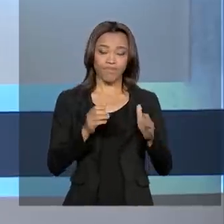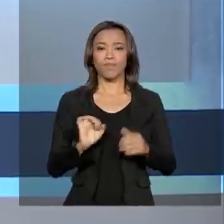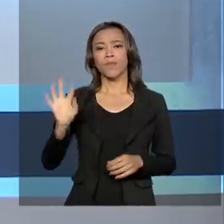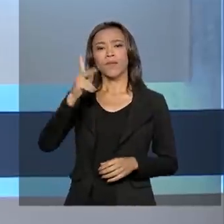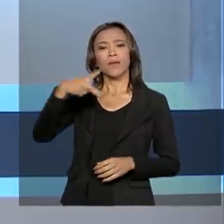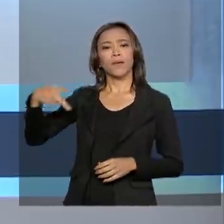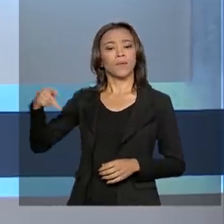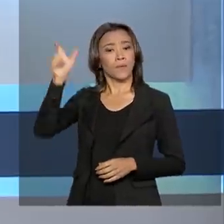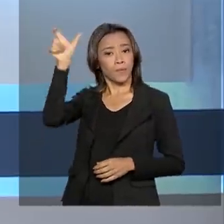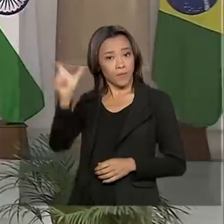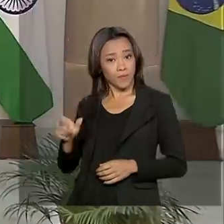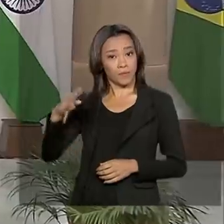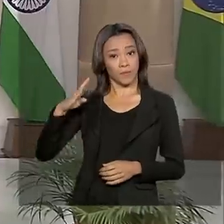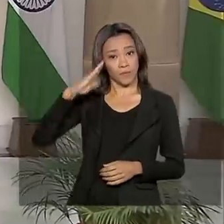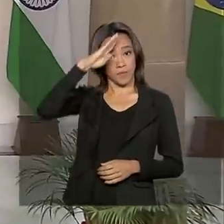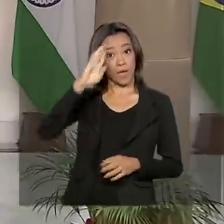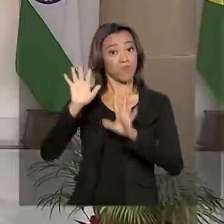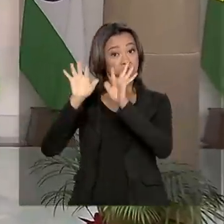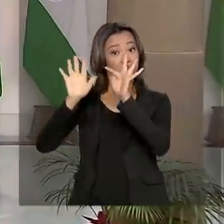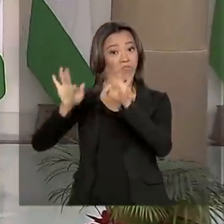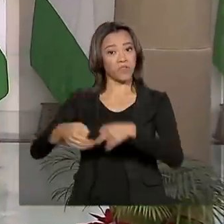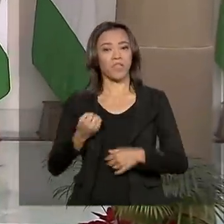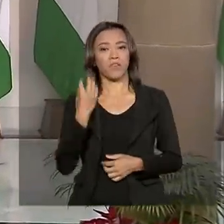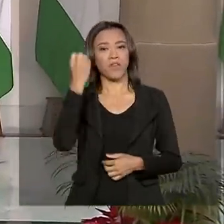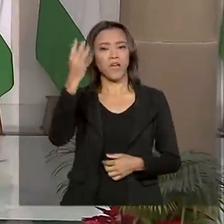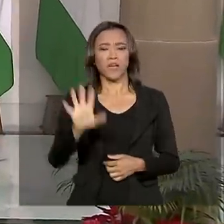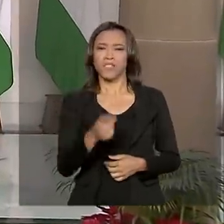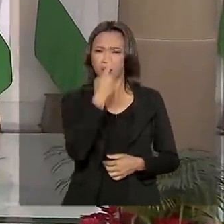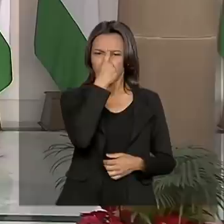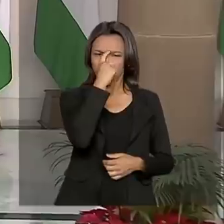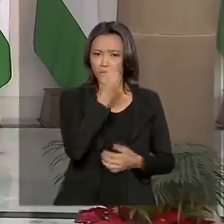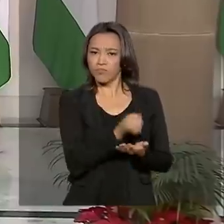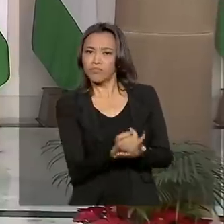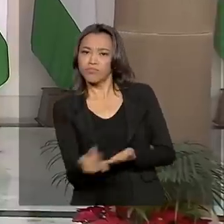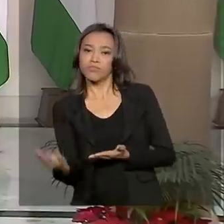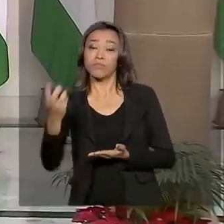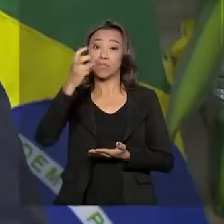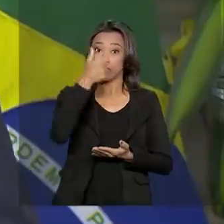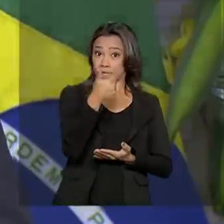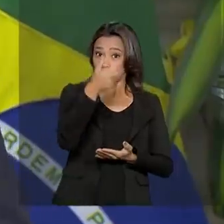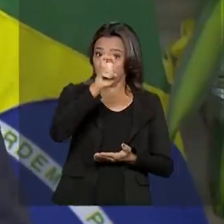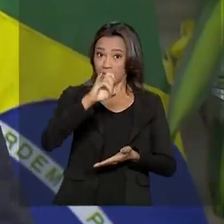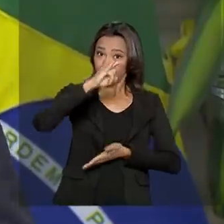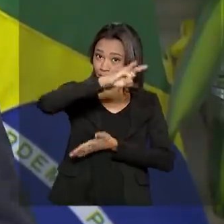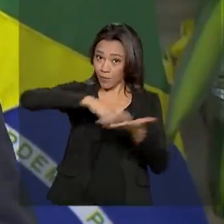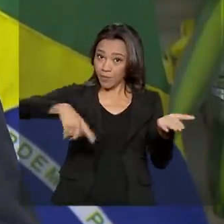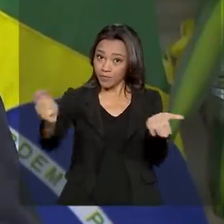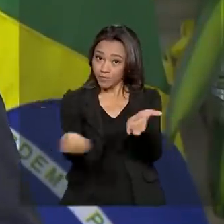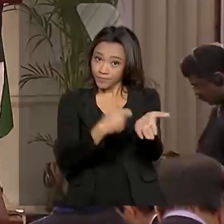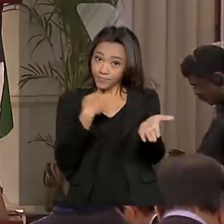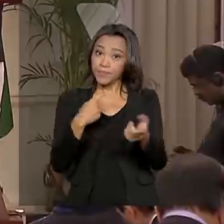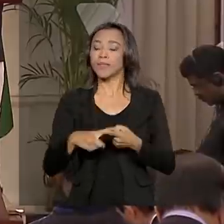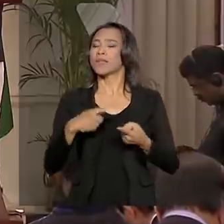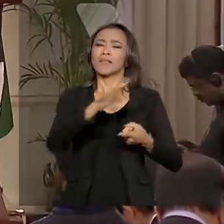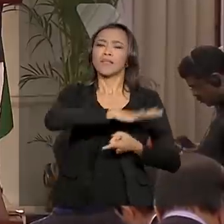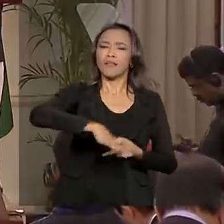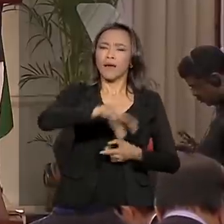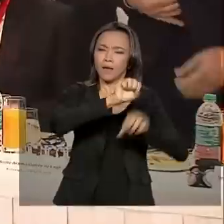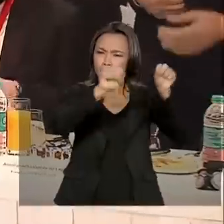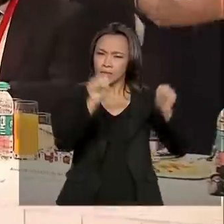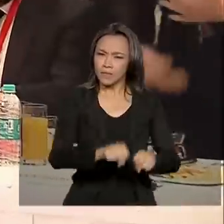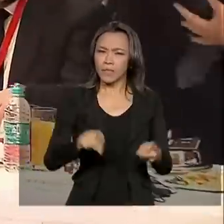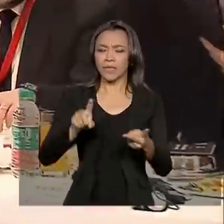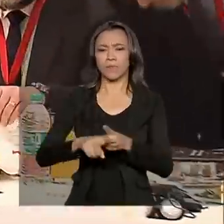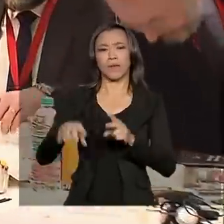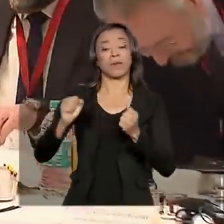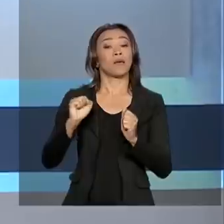Presidente Jair Bolsonaro encerra viagem à Índia com 15 acordos fechados em áreas como segurança cibernética, previdência